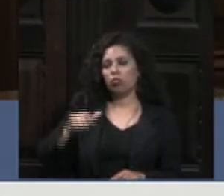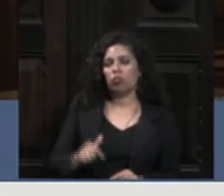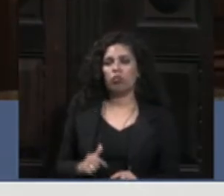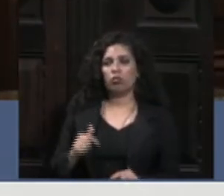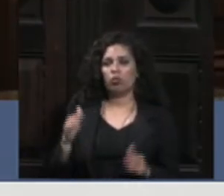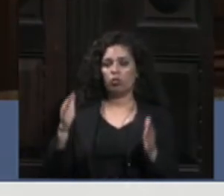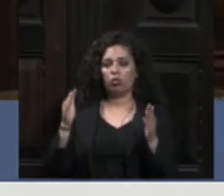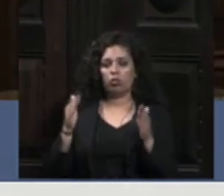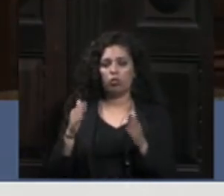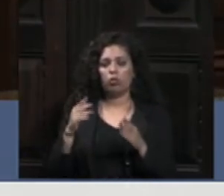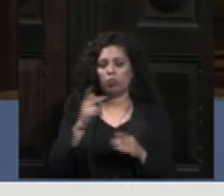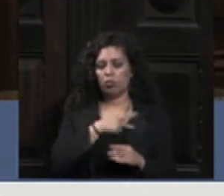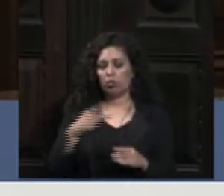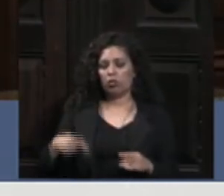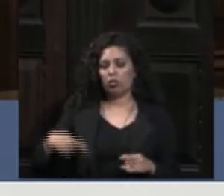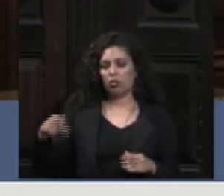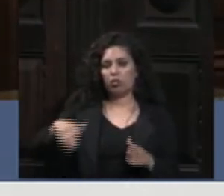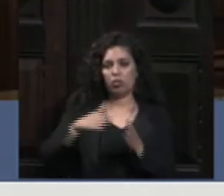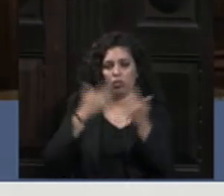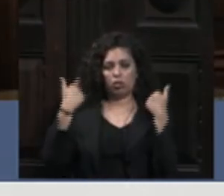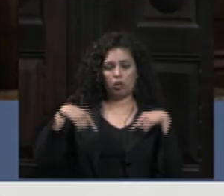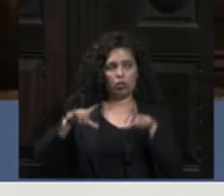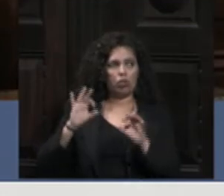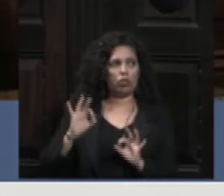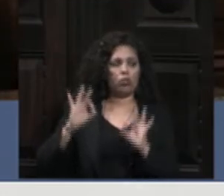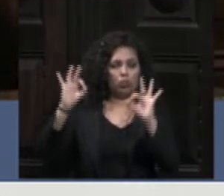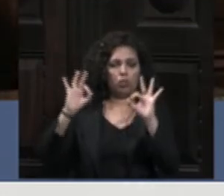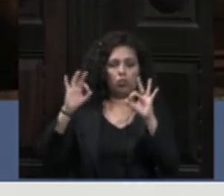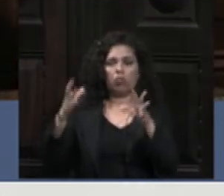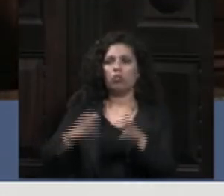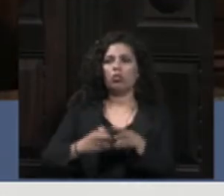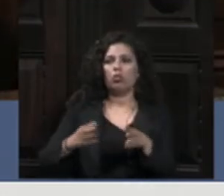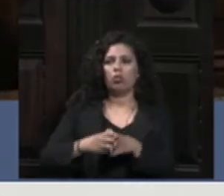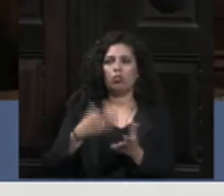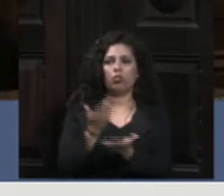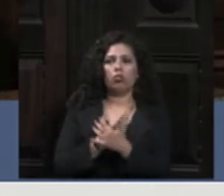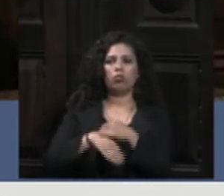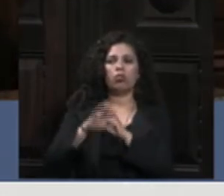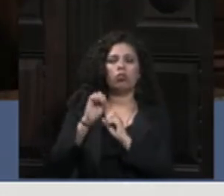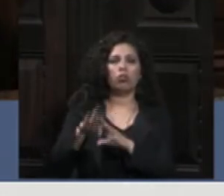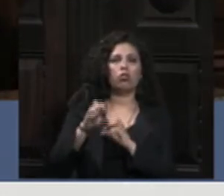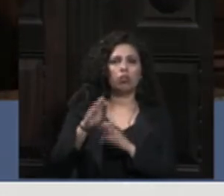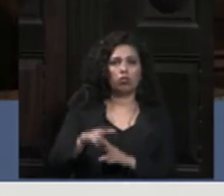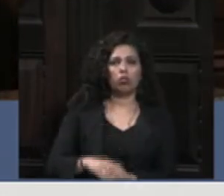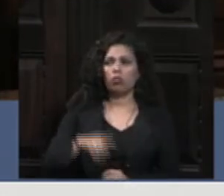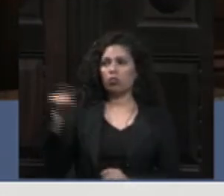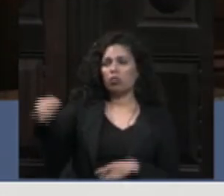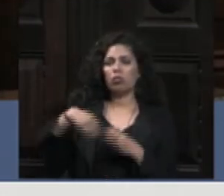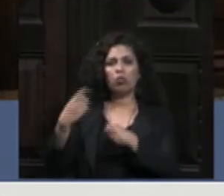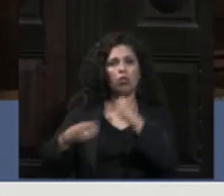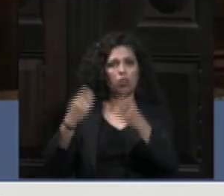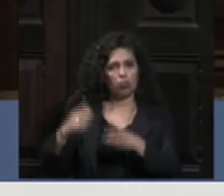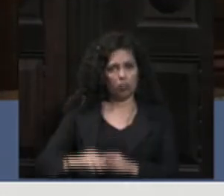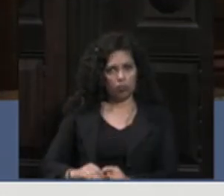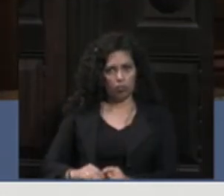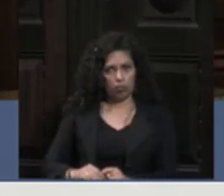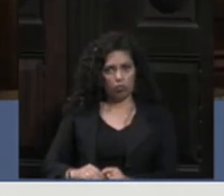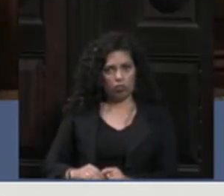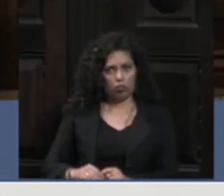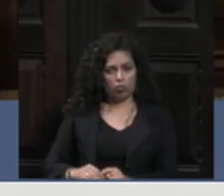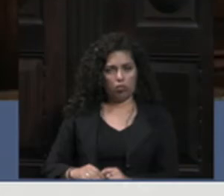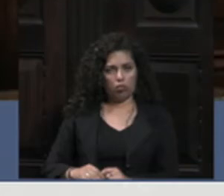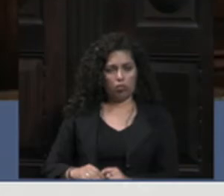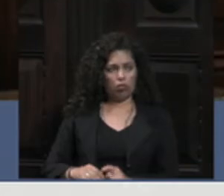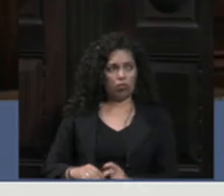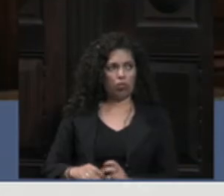do conjunto dos deputados, especialmente da Comissão de Educação. A gente tem um dever de que nesse momento em